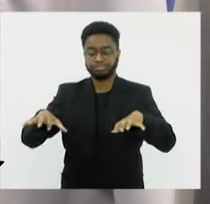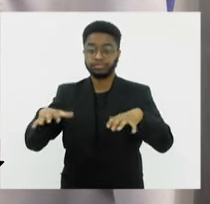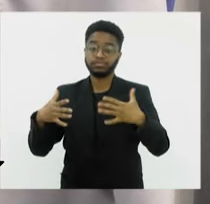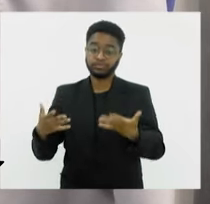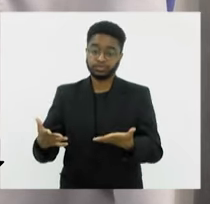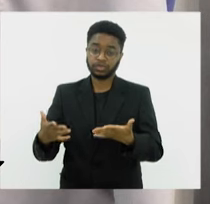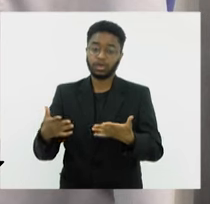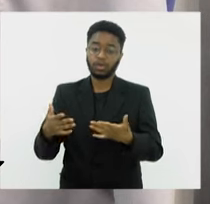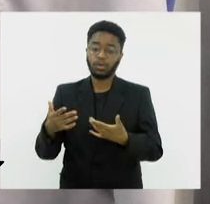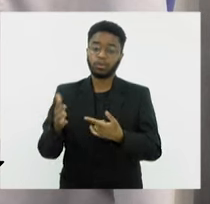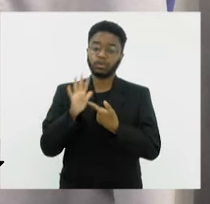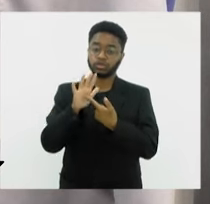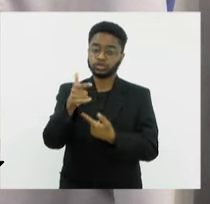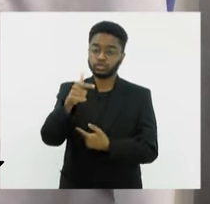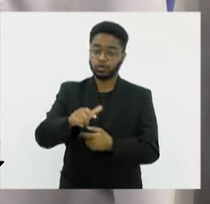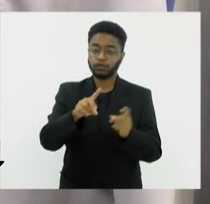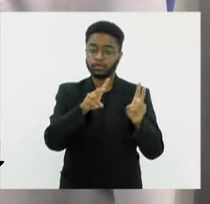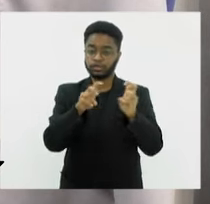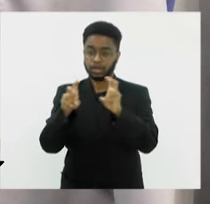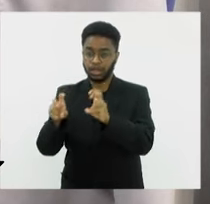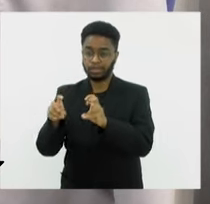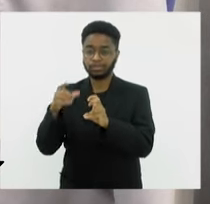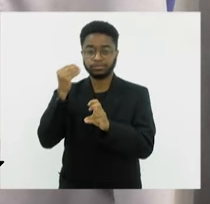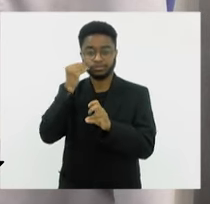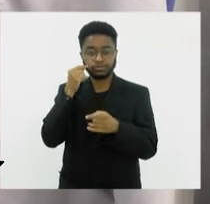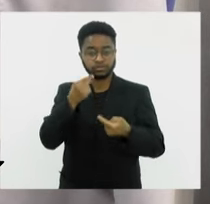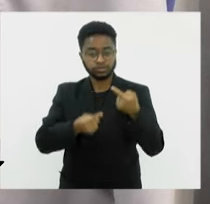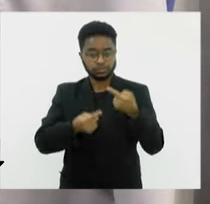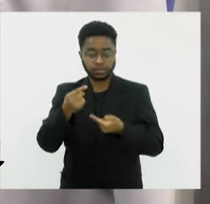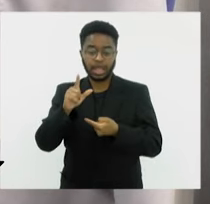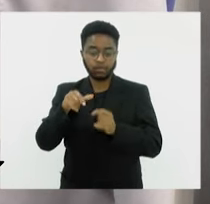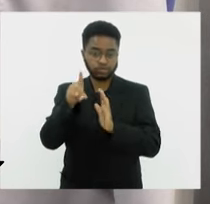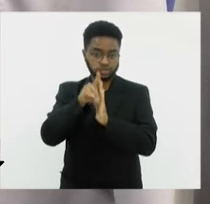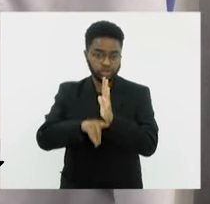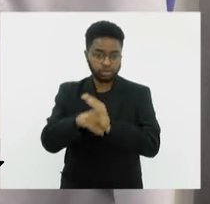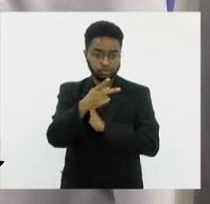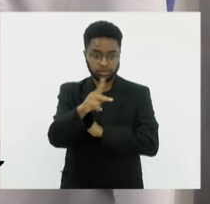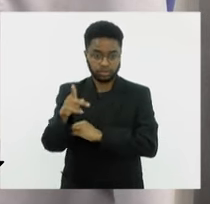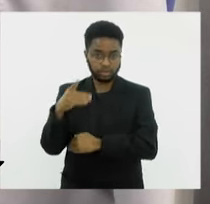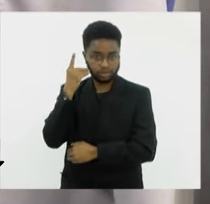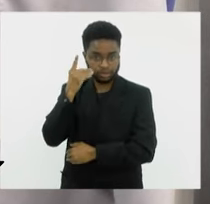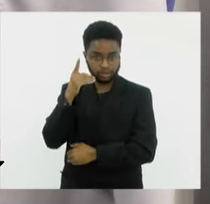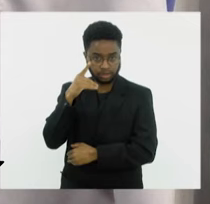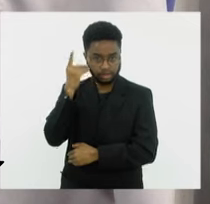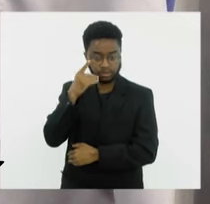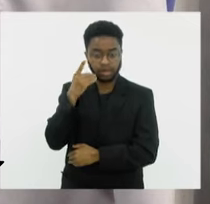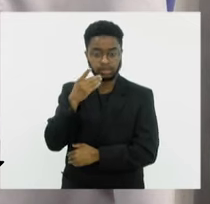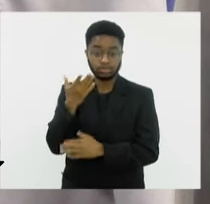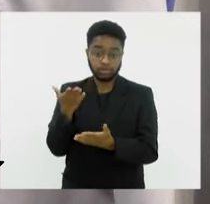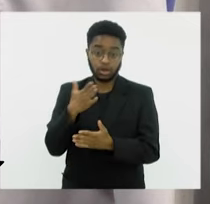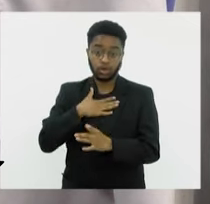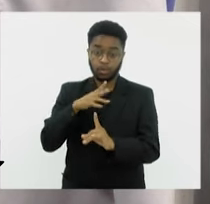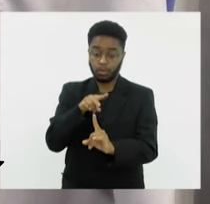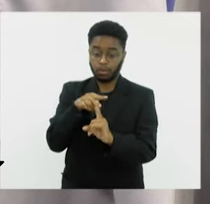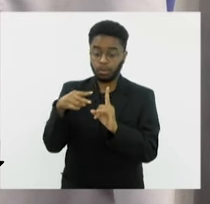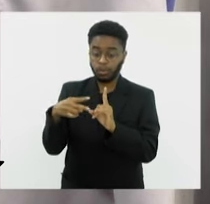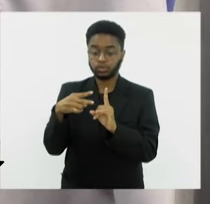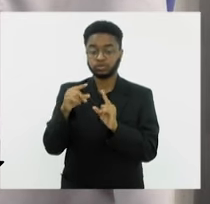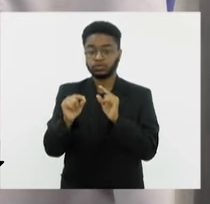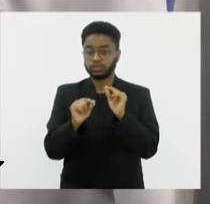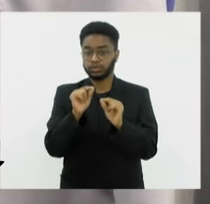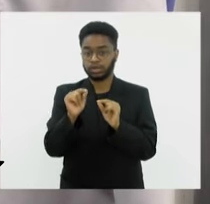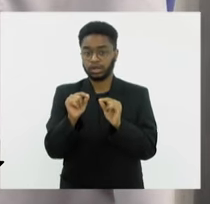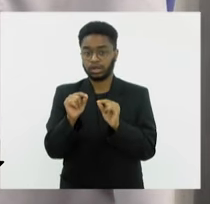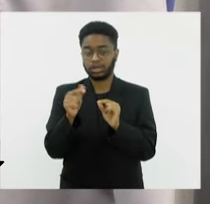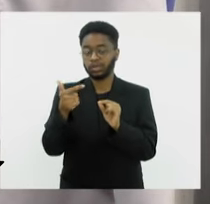assunto, trazendo todo um debate, por mais que seja direito do parlamentar, ao meu ver, salvo melhor juízo, e por isso que está consubstanciado o voto,